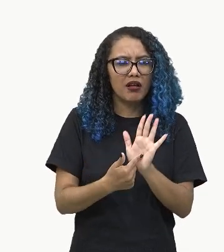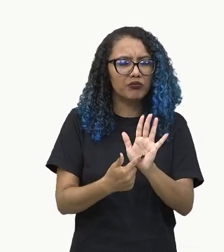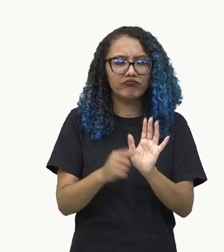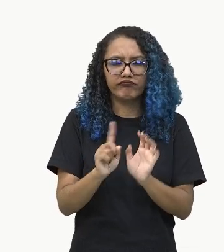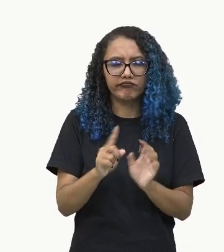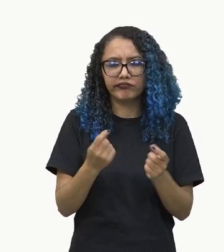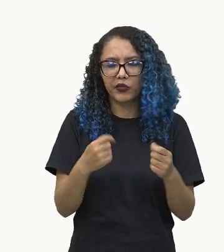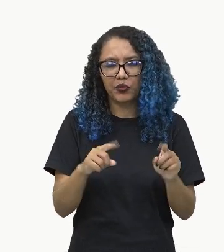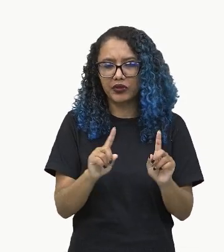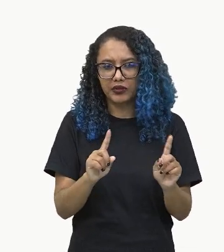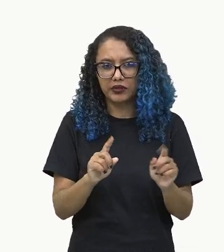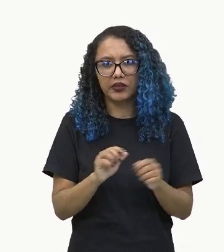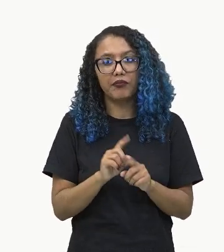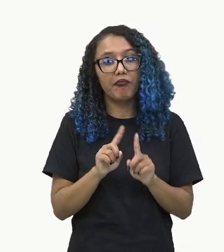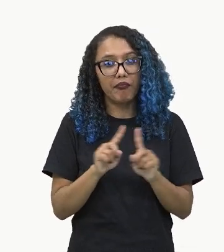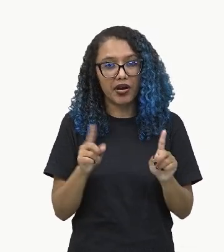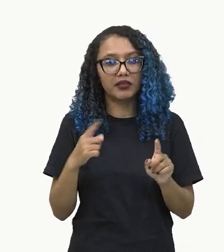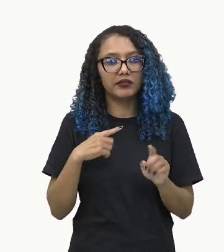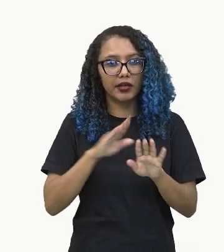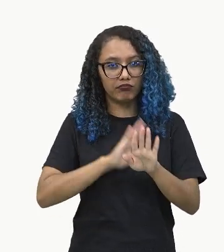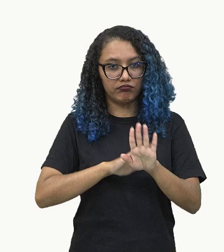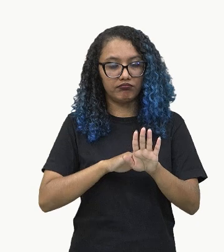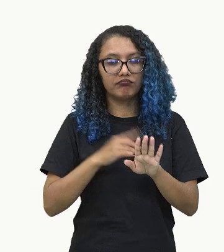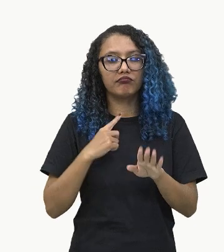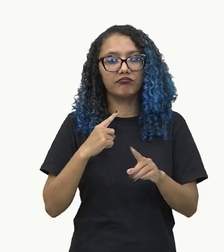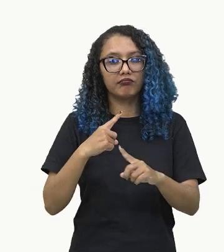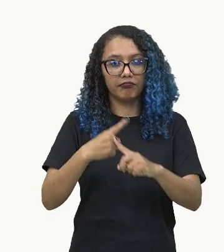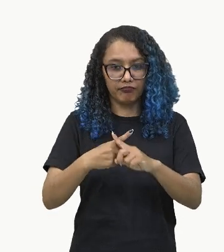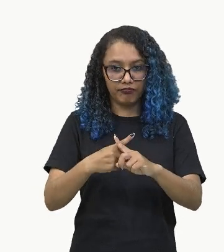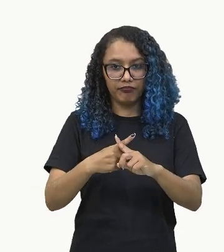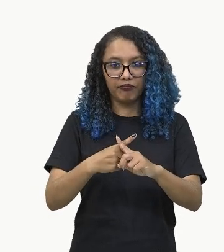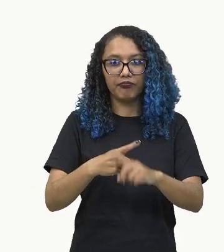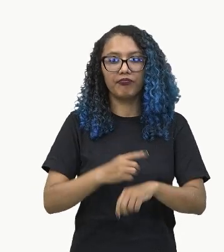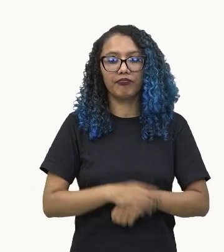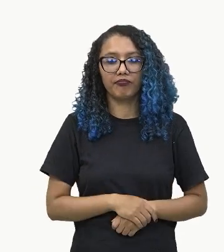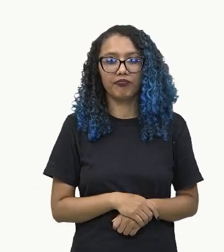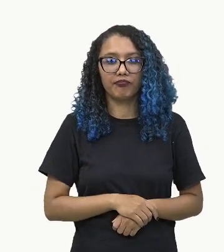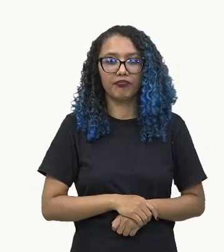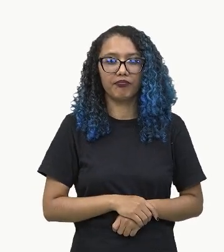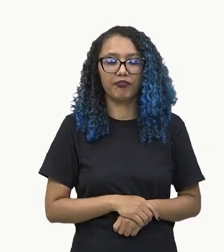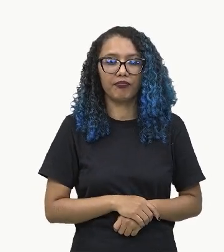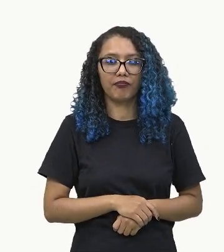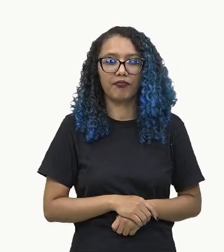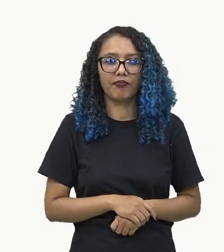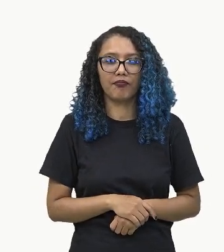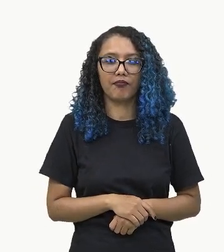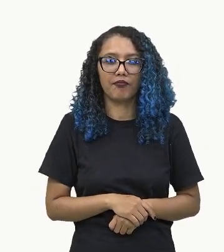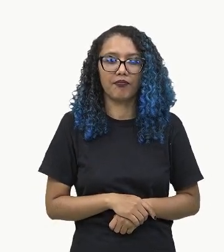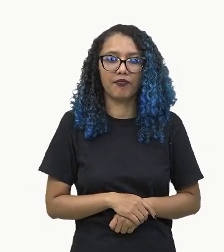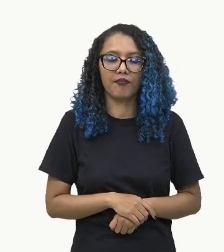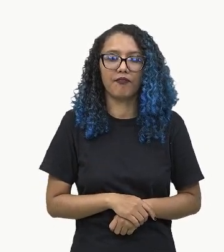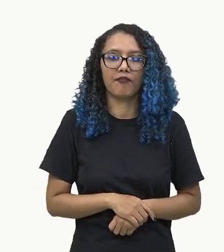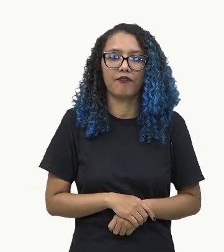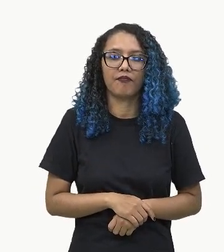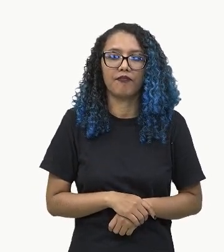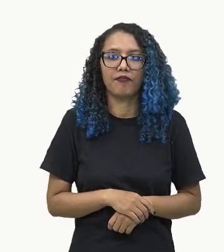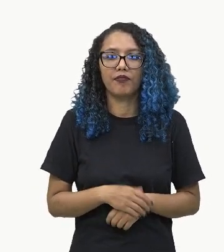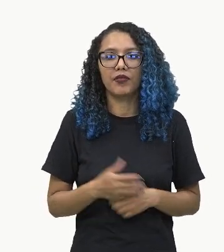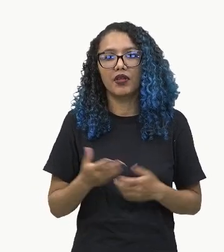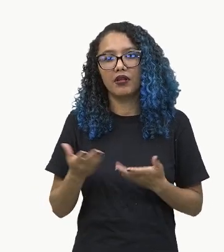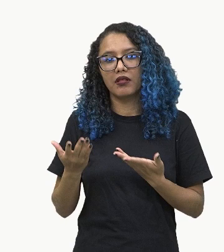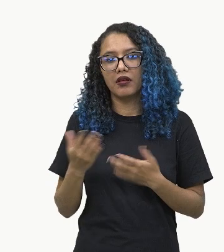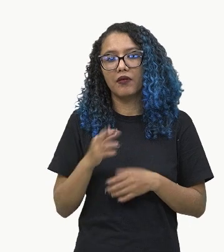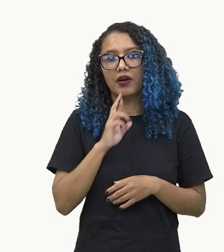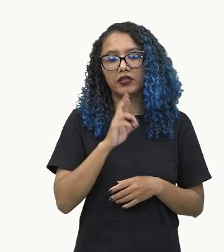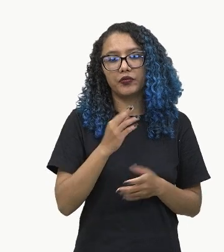aparecer. Tá ok? Então, aqui a forma fatorada, x mais 6 vezes x